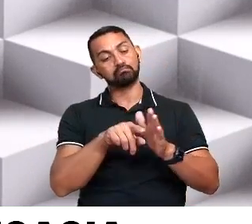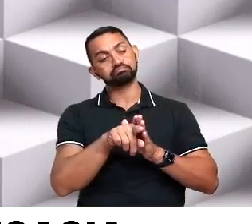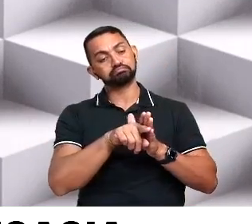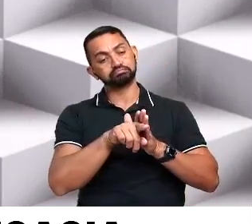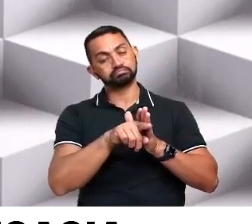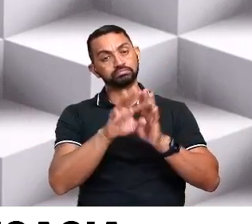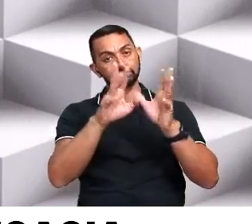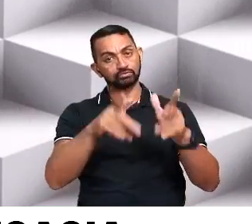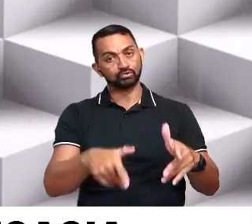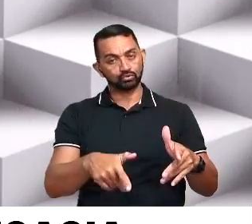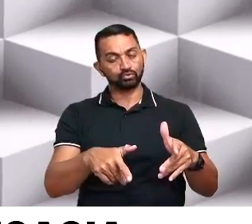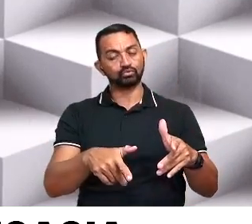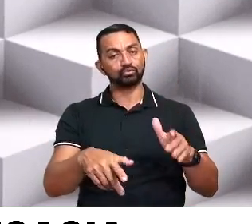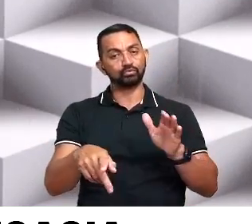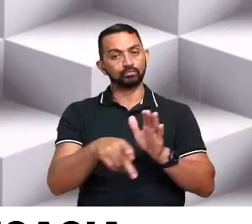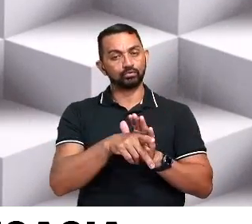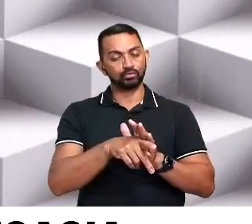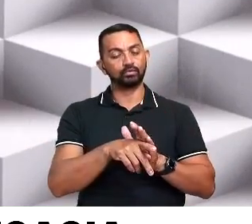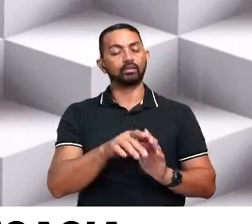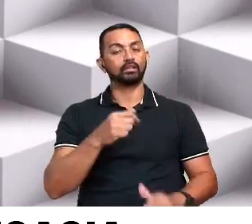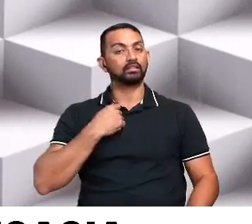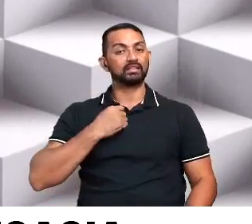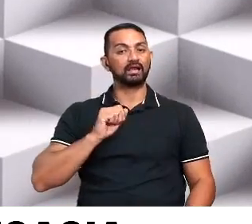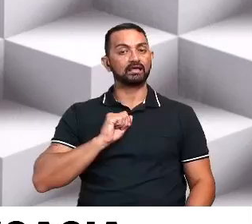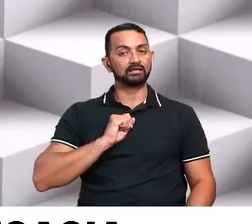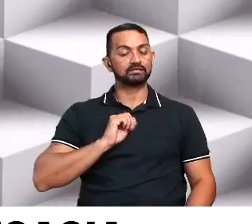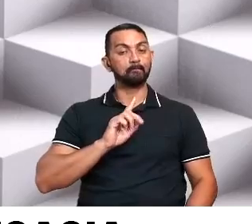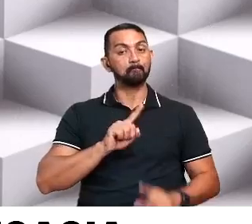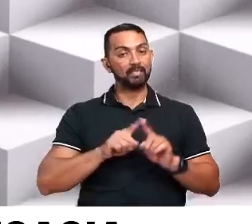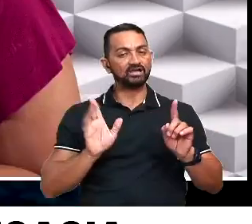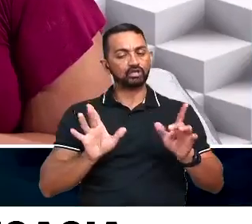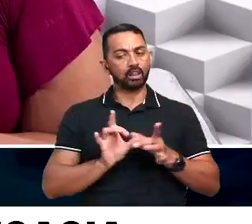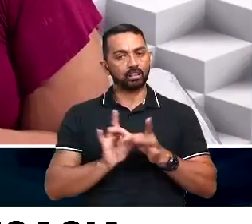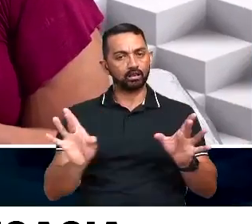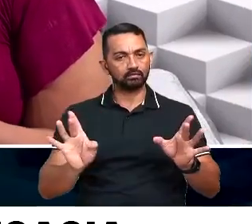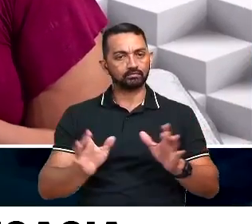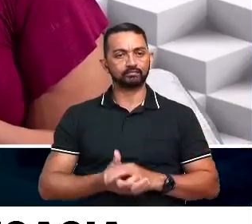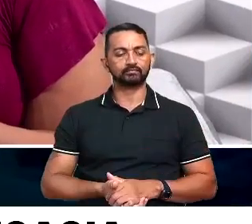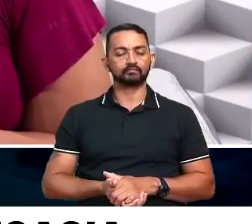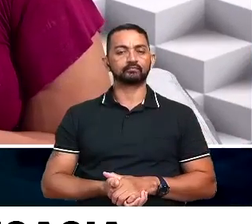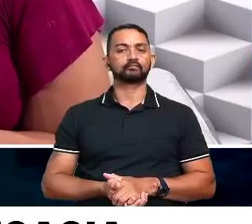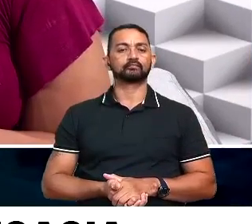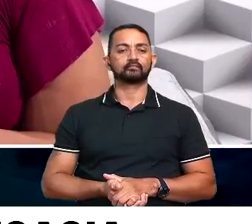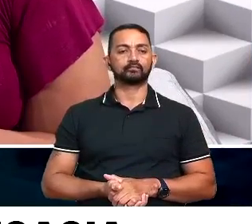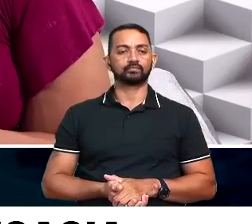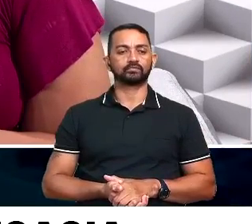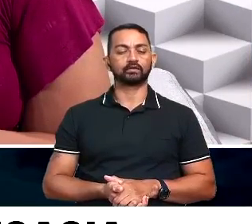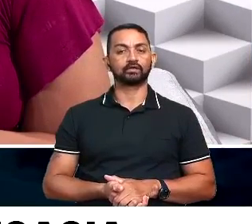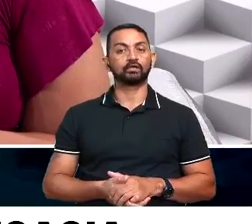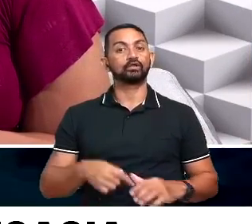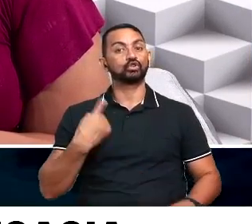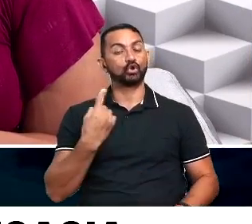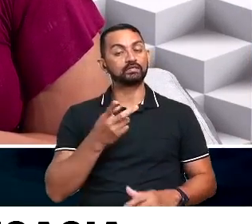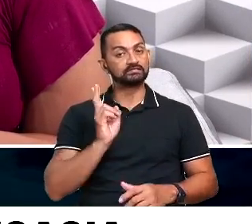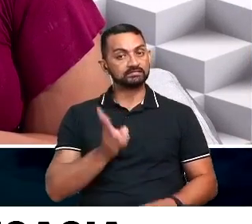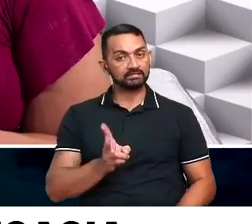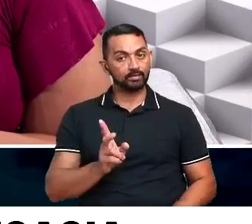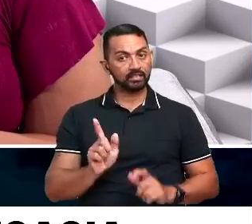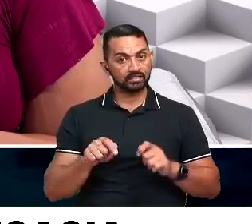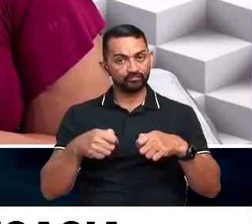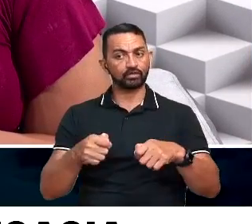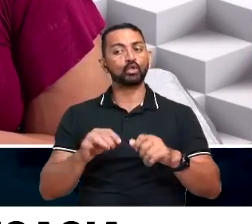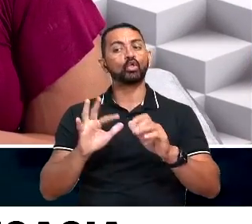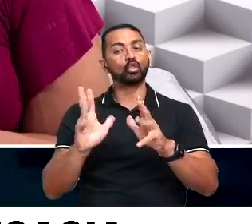passou lá para os procedimentos da Delegacia Regional de Imperatriz mas já foi solto E aí gente nós sempre